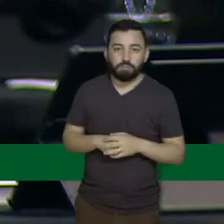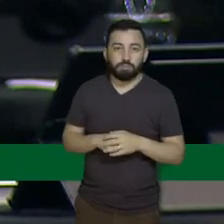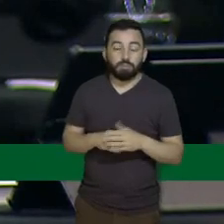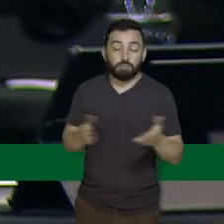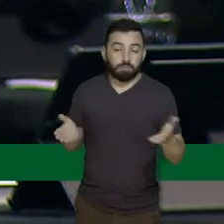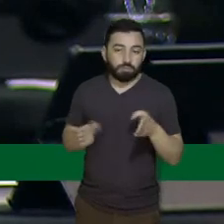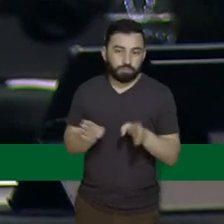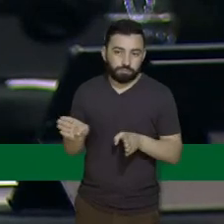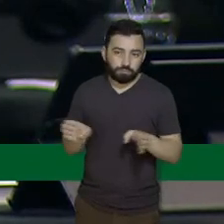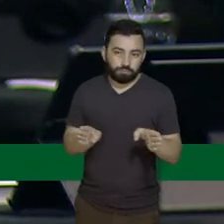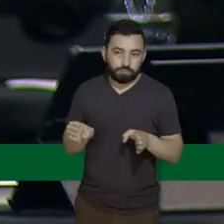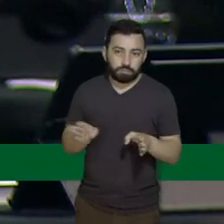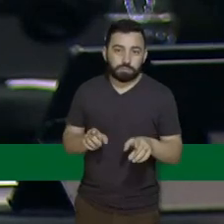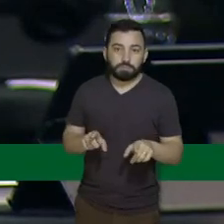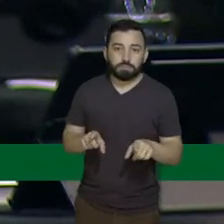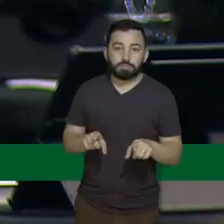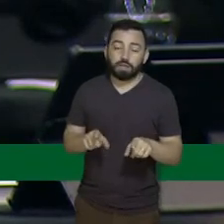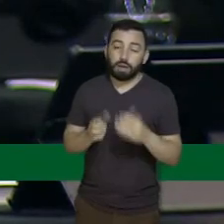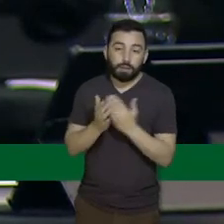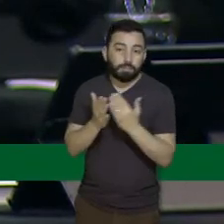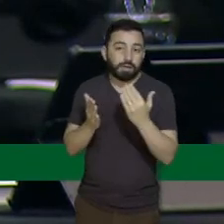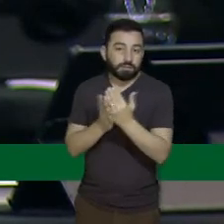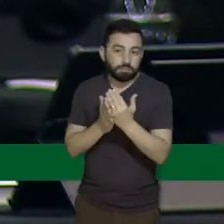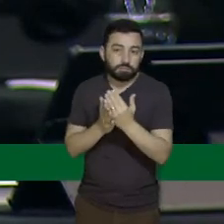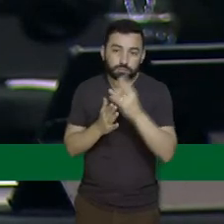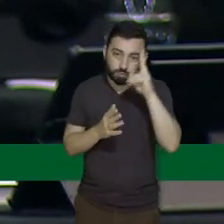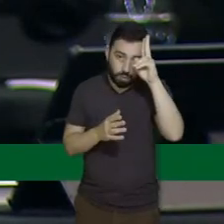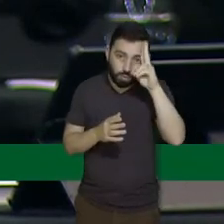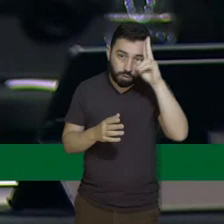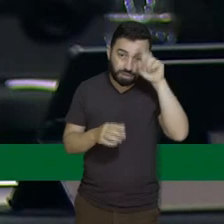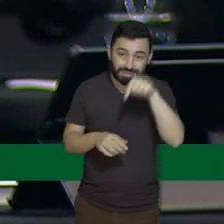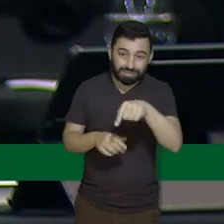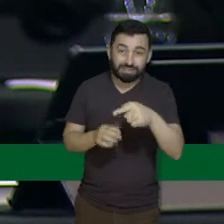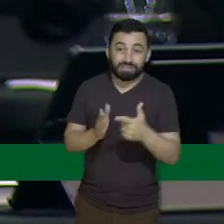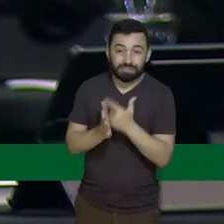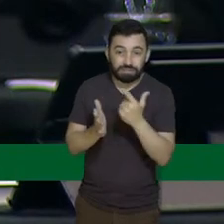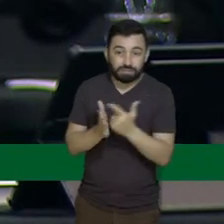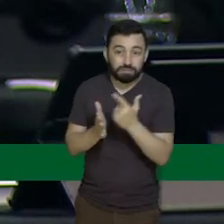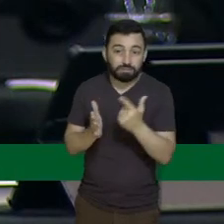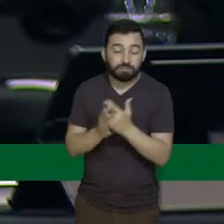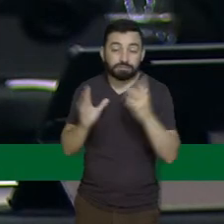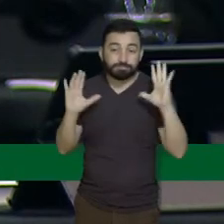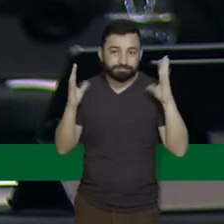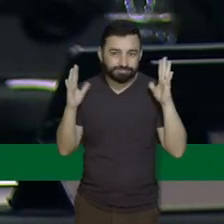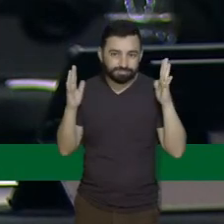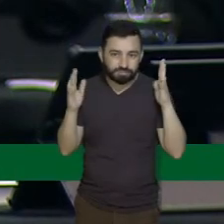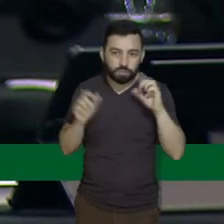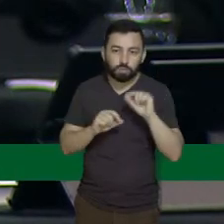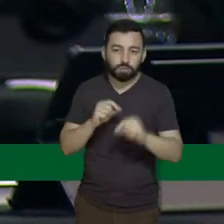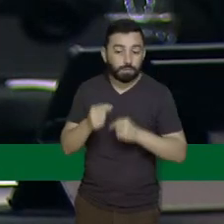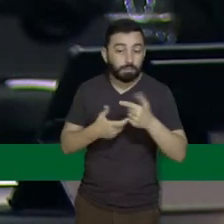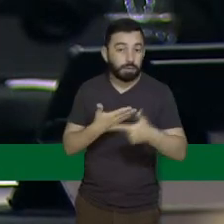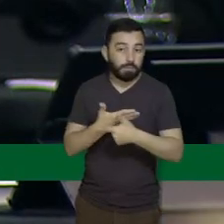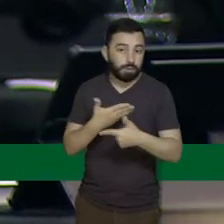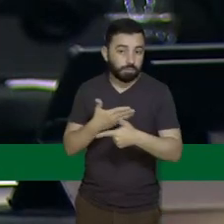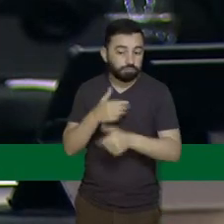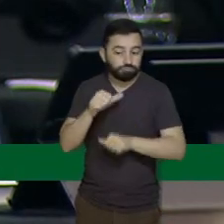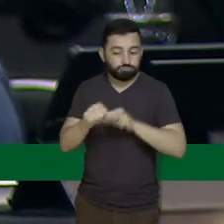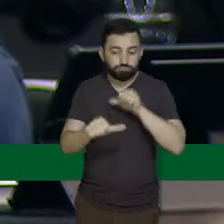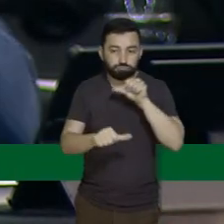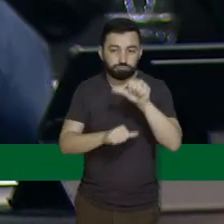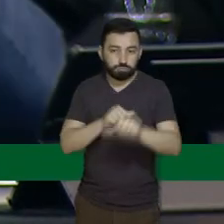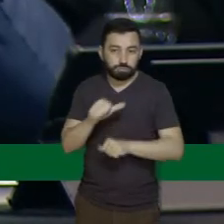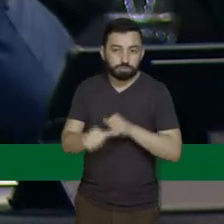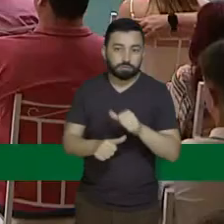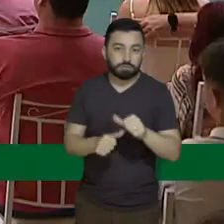legislatura. Mais do que um resgate histórico, este livro é uma celebração do papel transformador